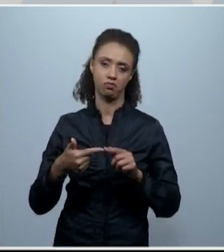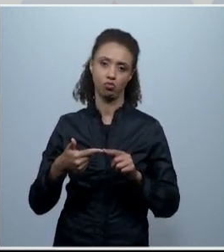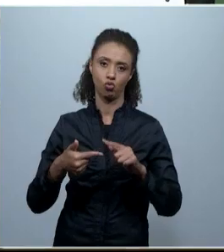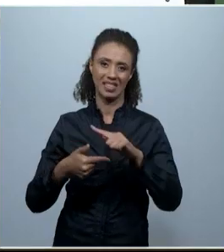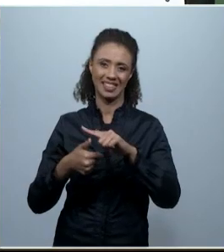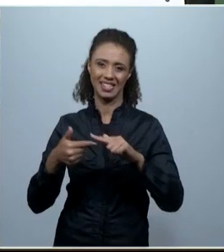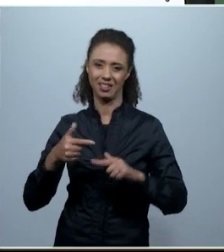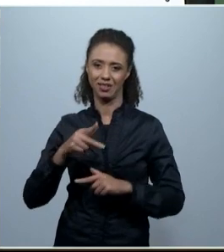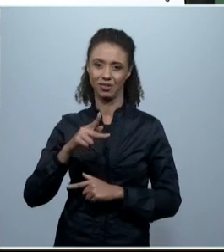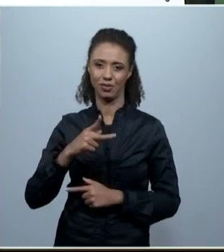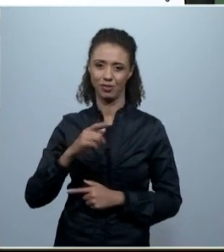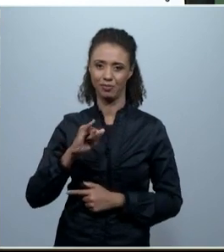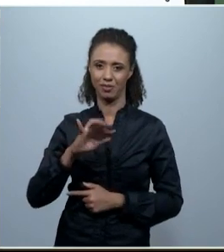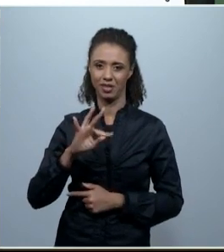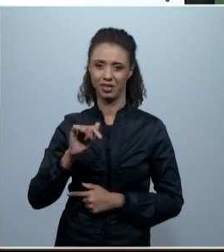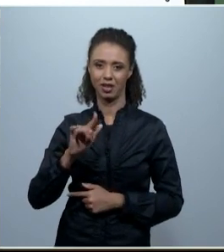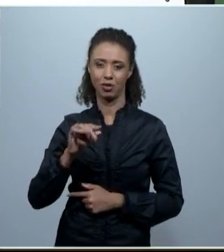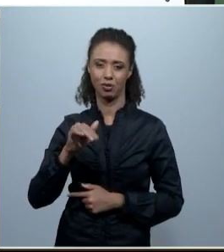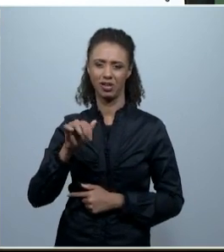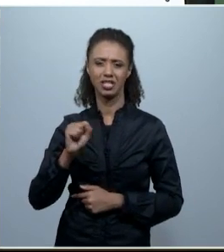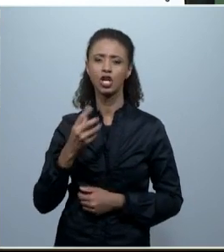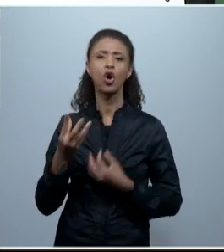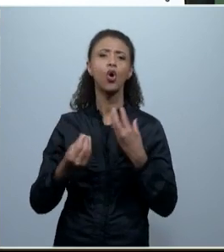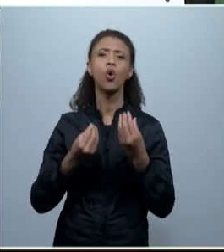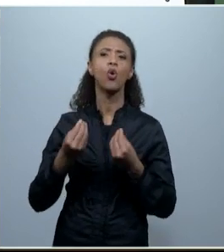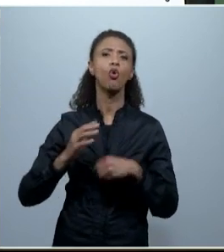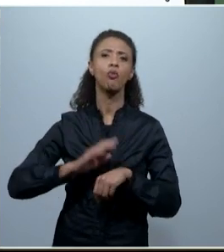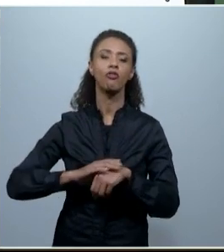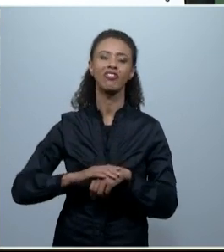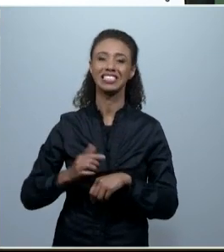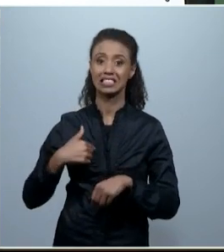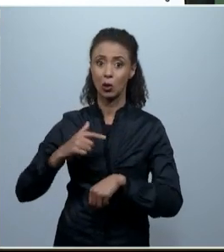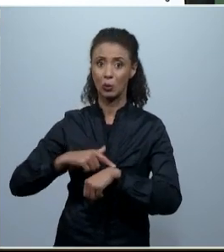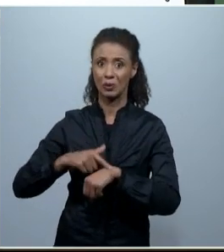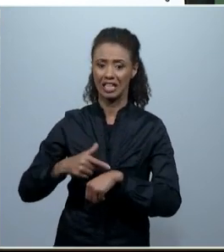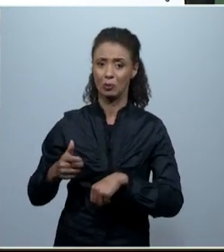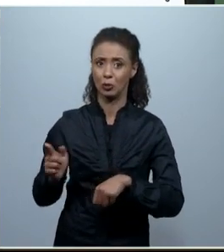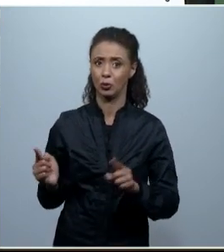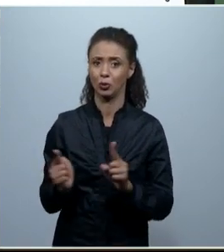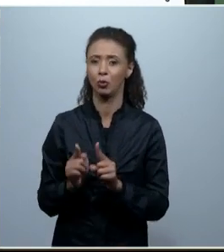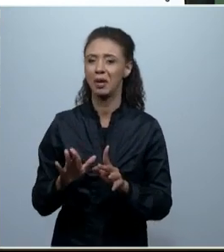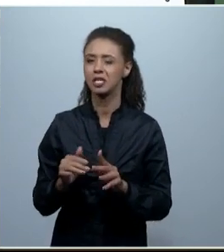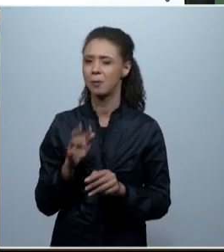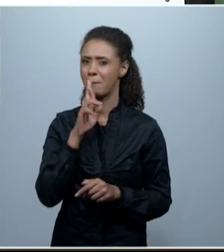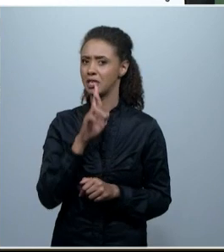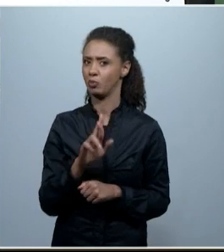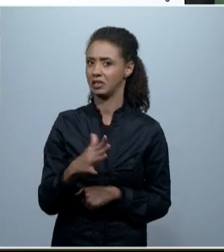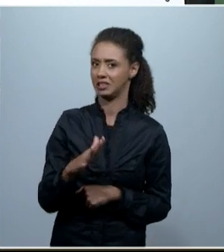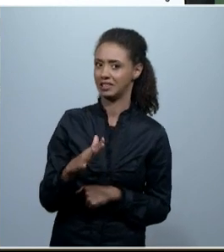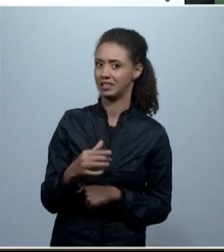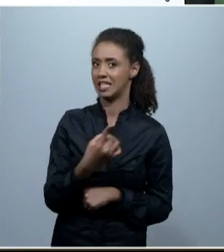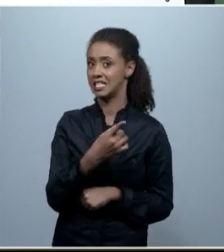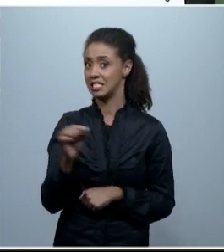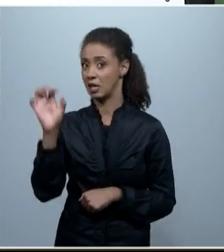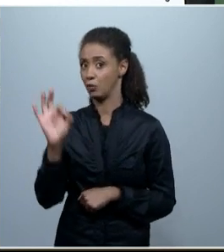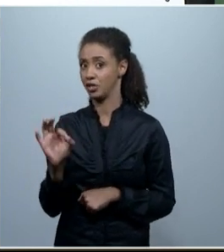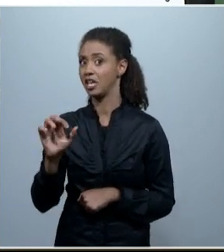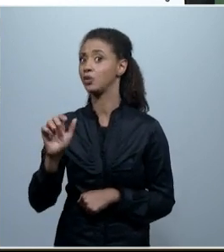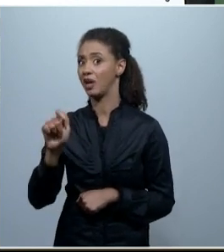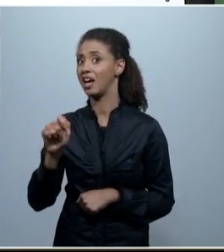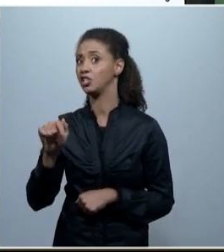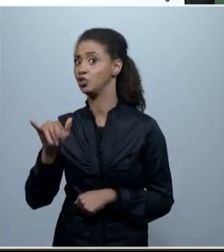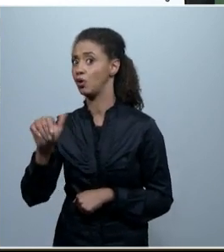meu agente está já nem um pouquinho aí a contemplação de dar uma resposta intermediário que a resposta sempre sintomática